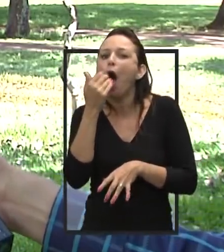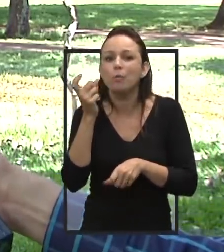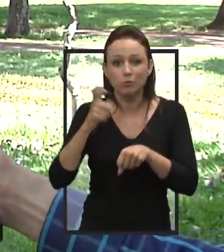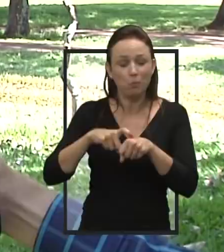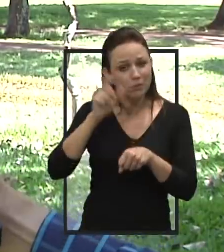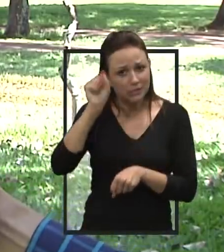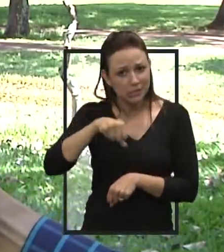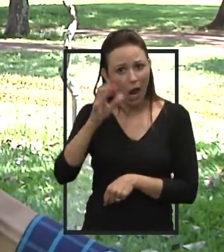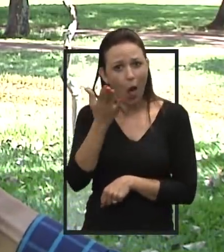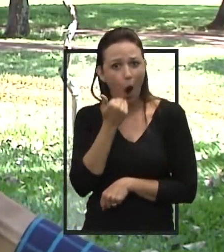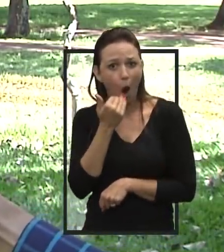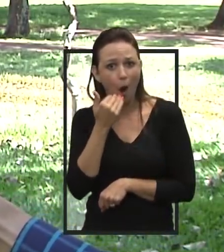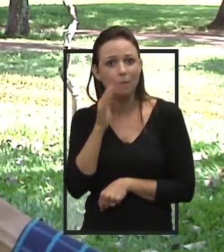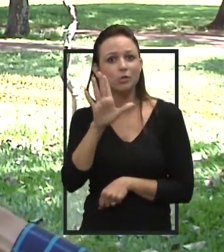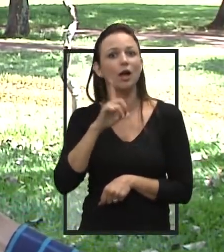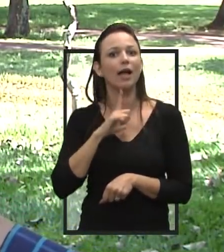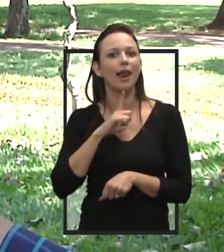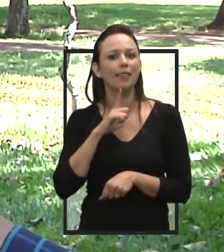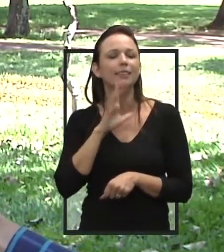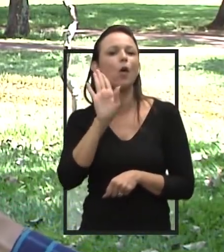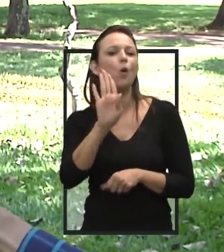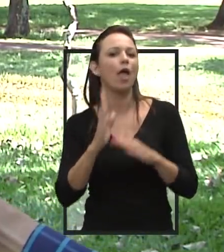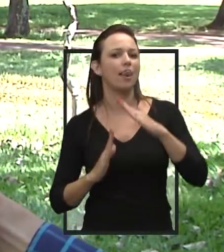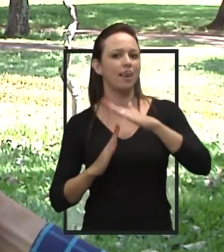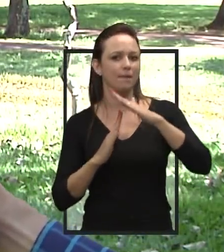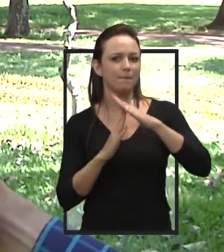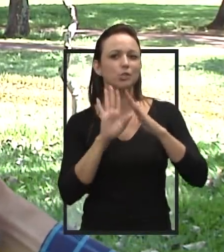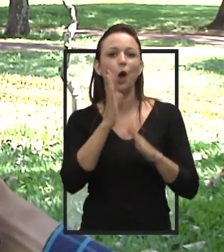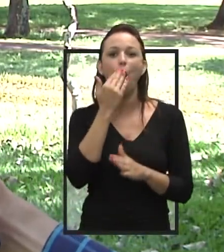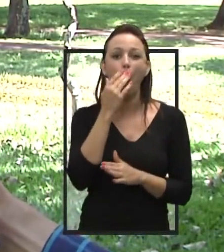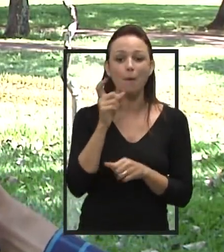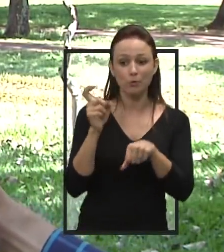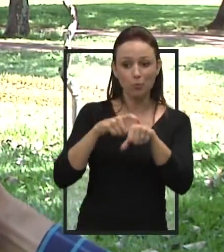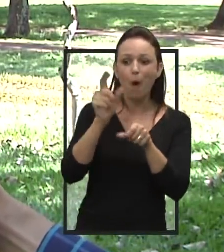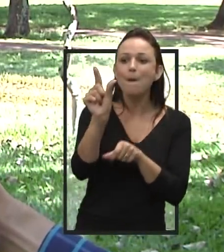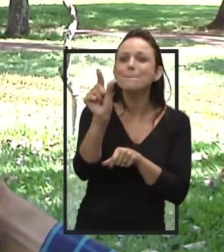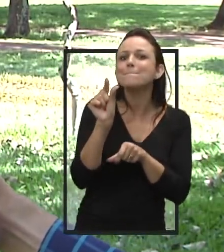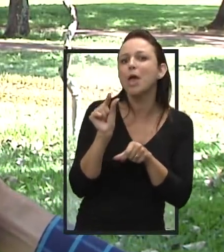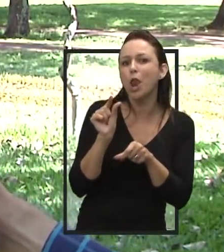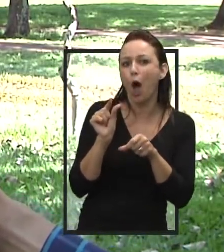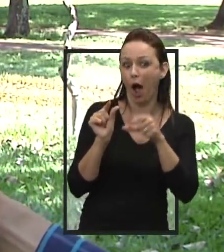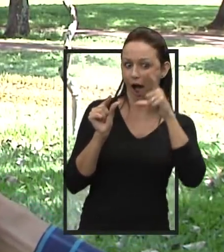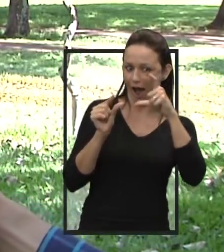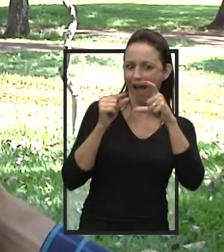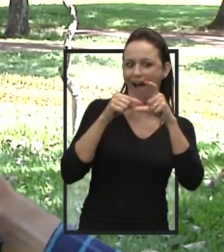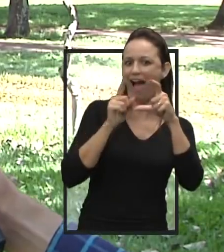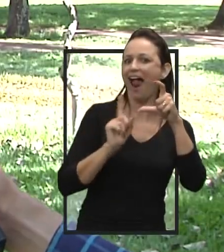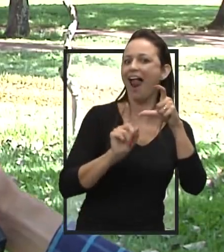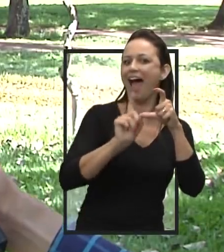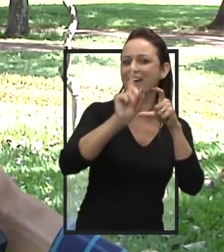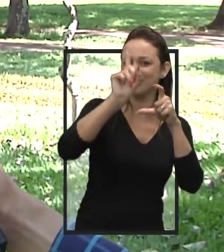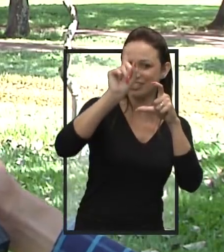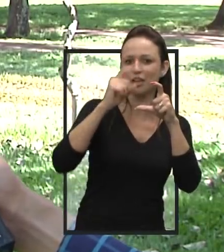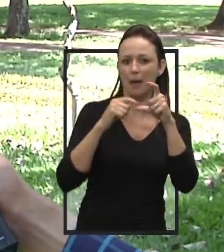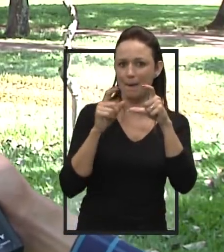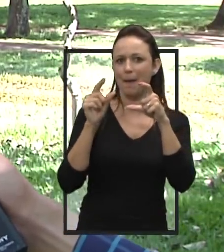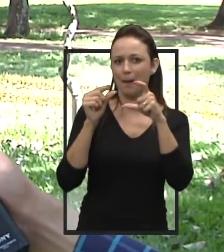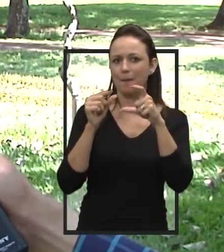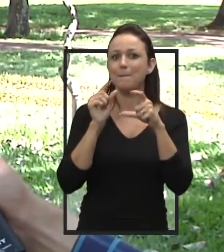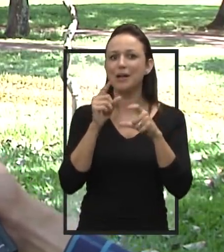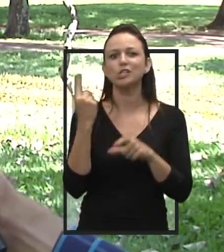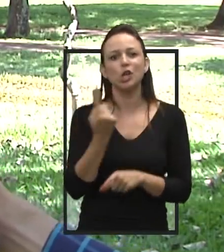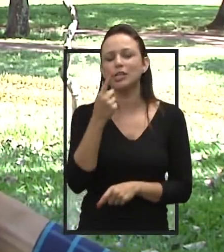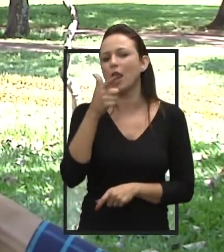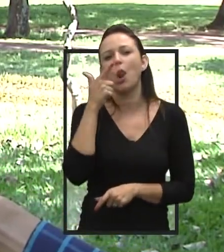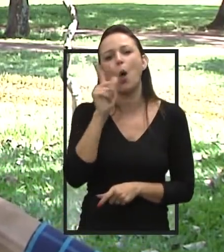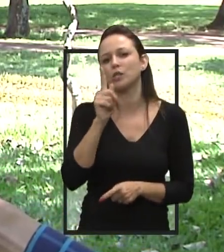elas comem escorpião, só que elas têm um limite, elas só vão comer um escorpião menor do que ela. Então elas ajudam bastante, mas elas sozinhas não